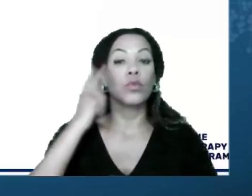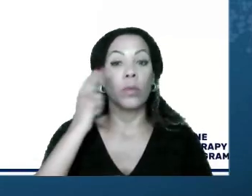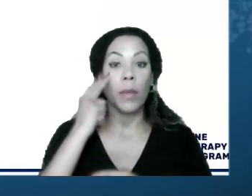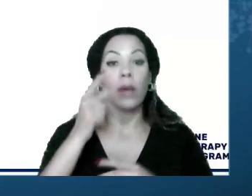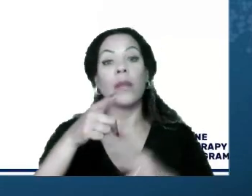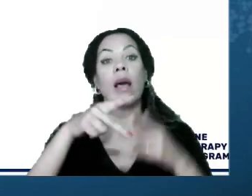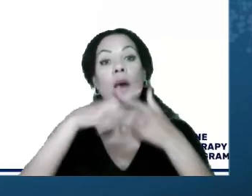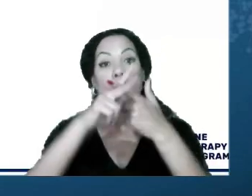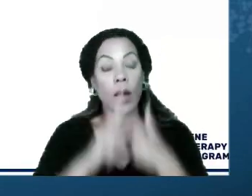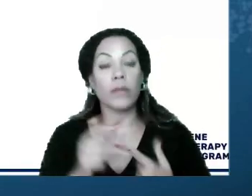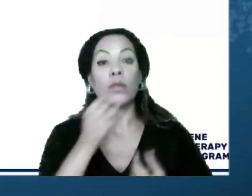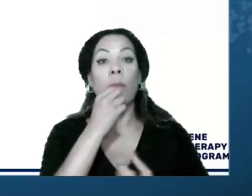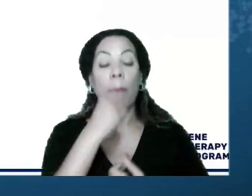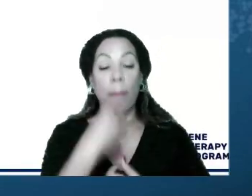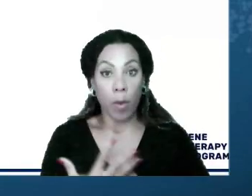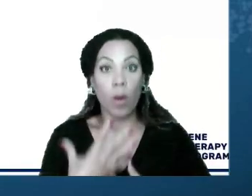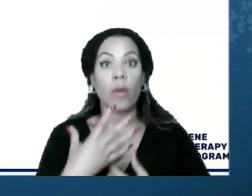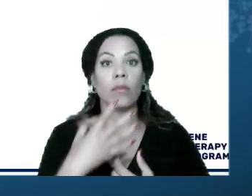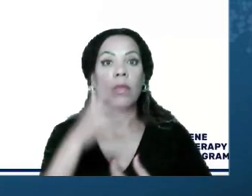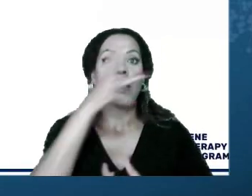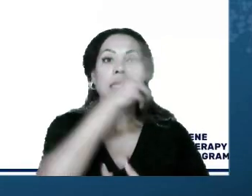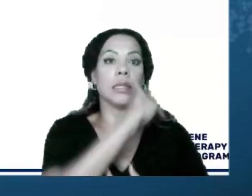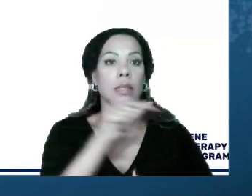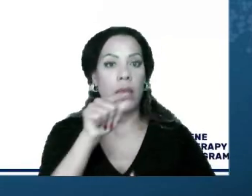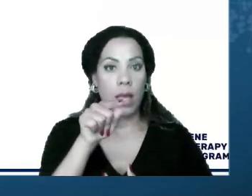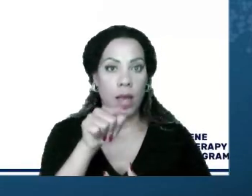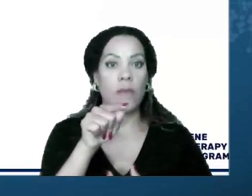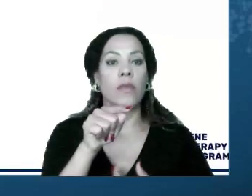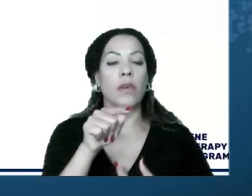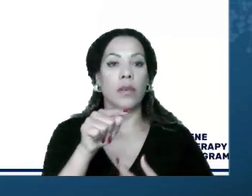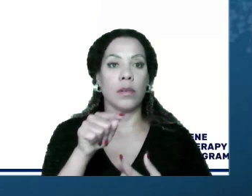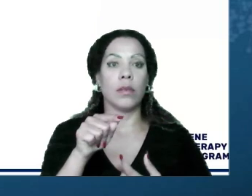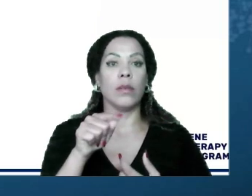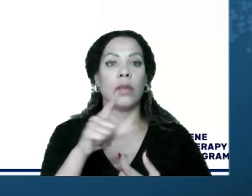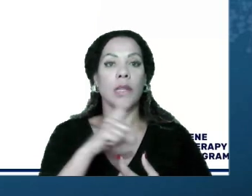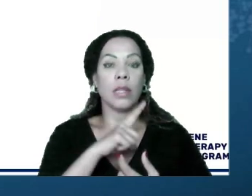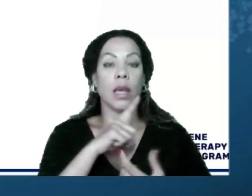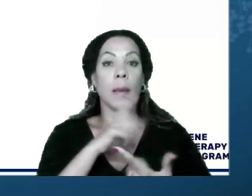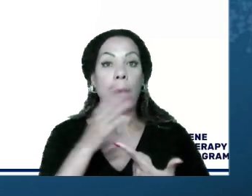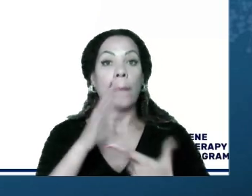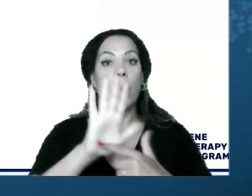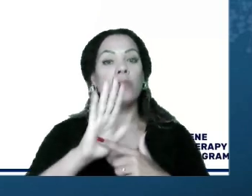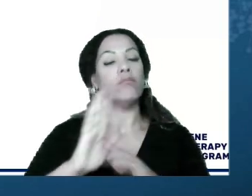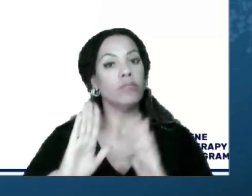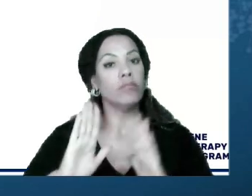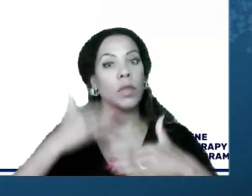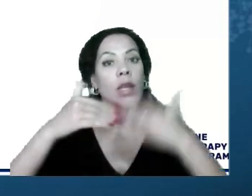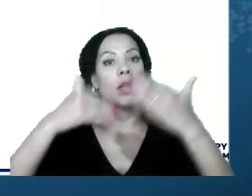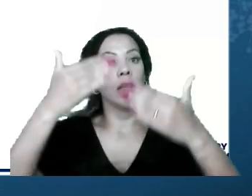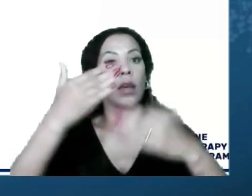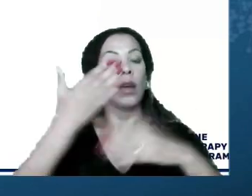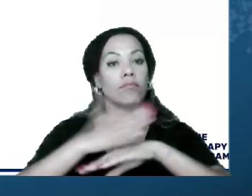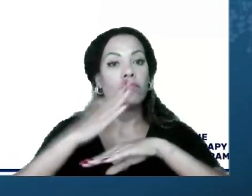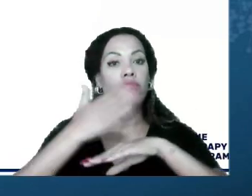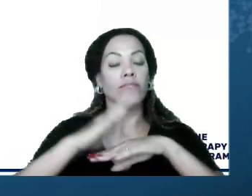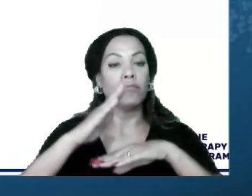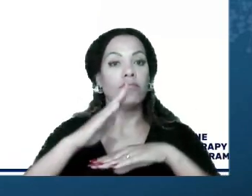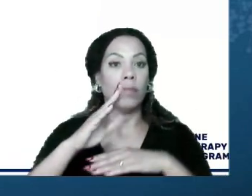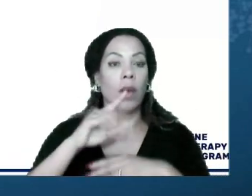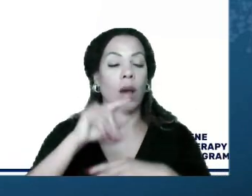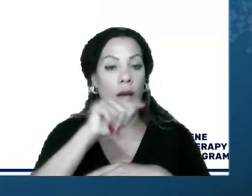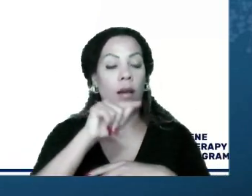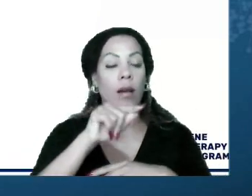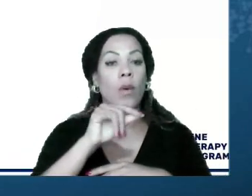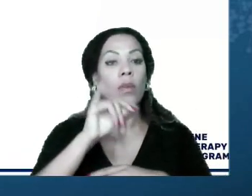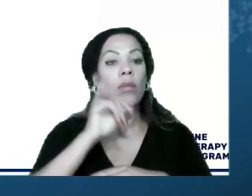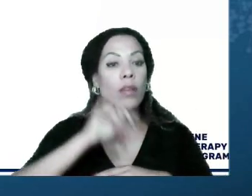estável e eficiente que está é, ah, mostrando o avanço nos ensaios clínicos. Então, a gente